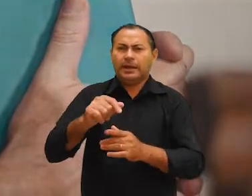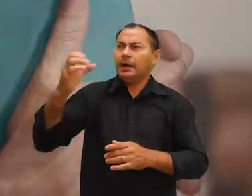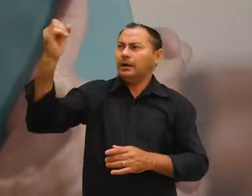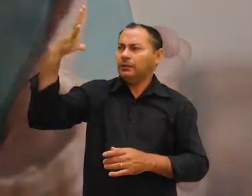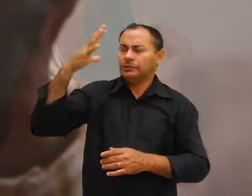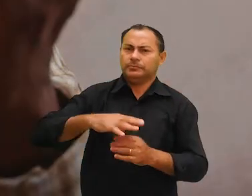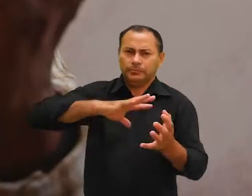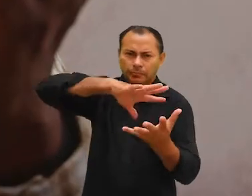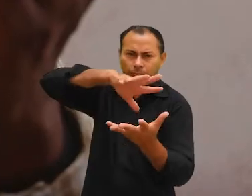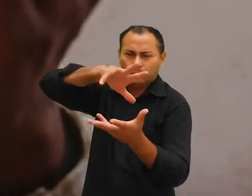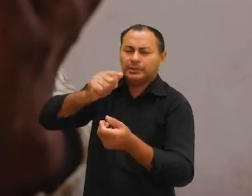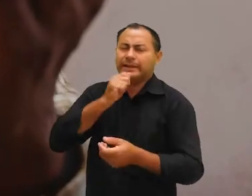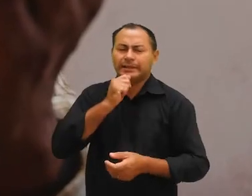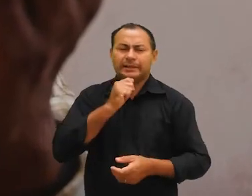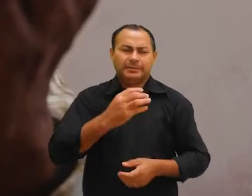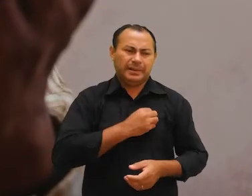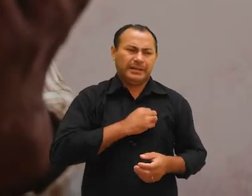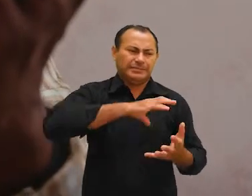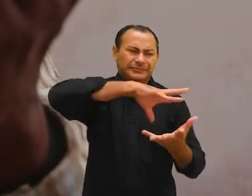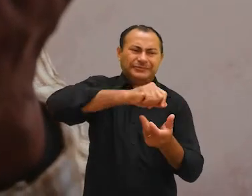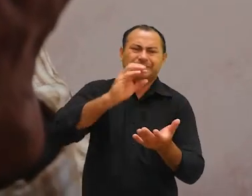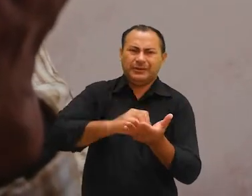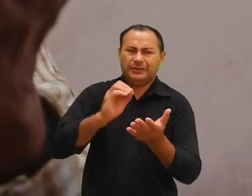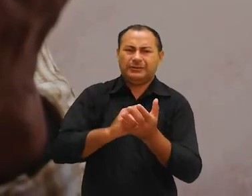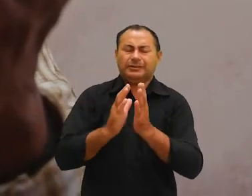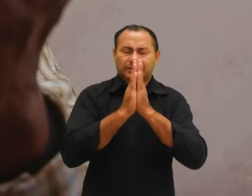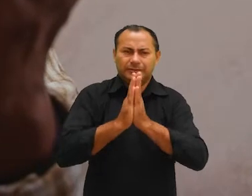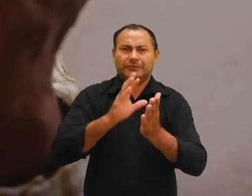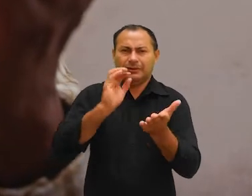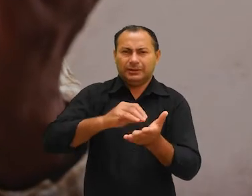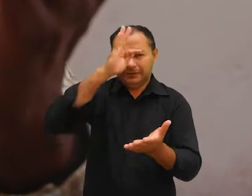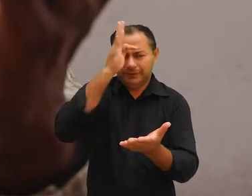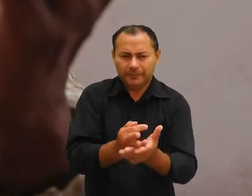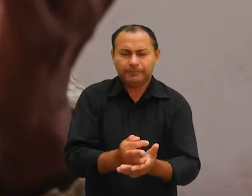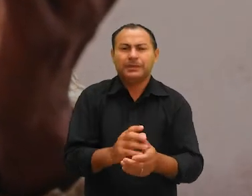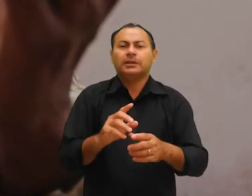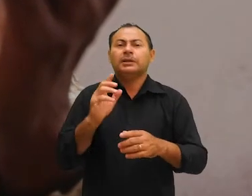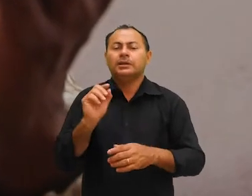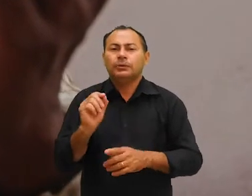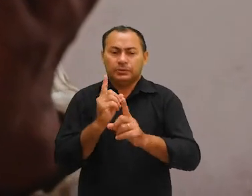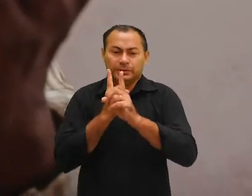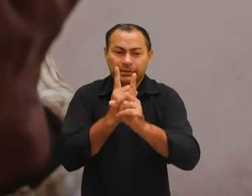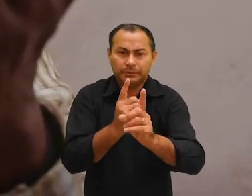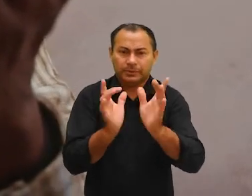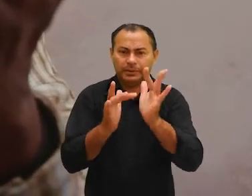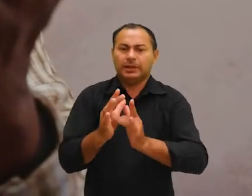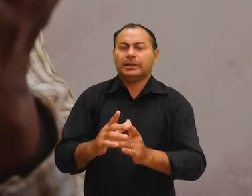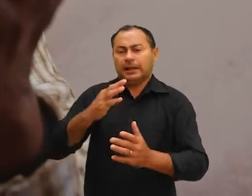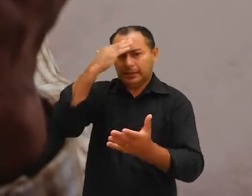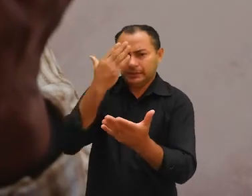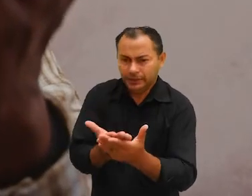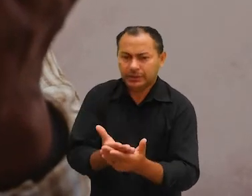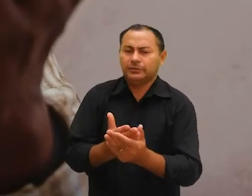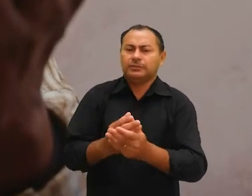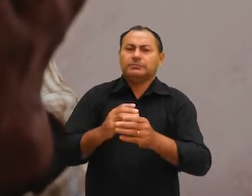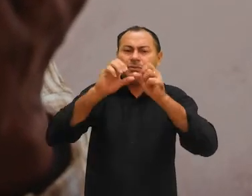são luz o mundo em trevas trevas espirituais e os discípulos de Jesus São aqueles que têm a luz para o mundo